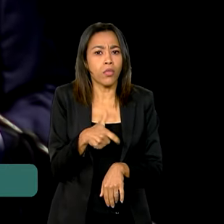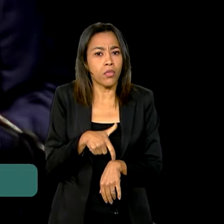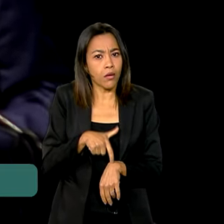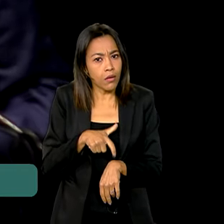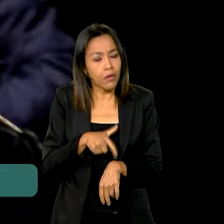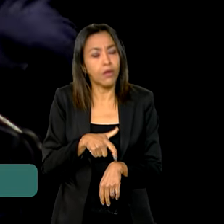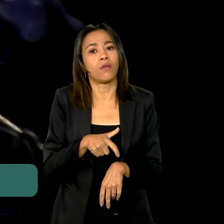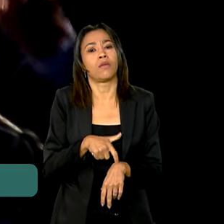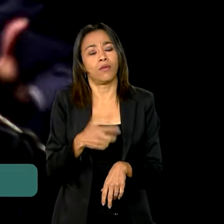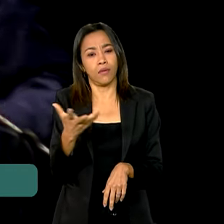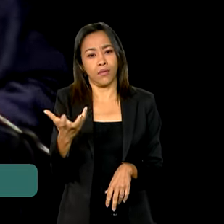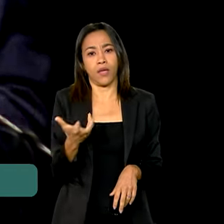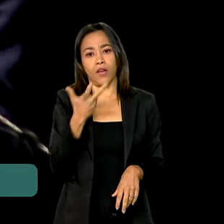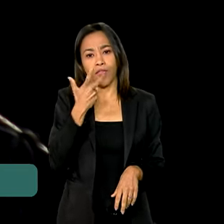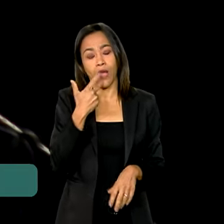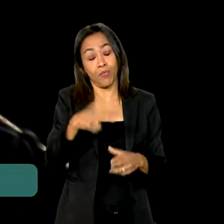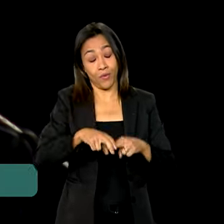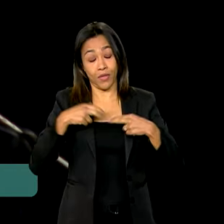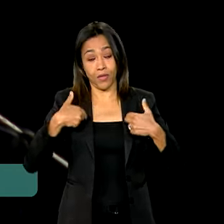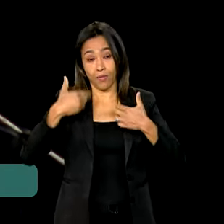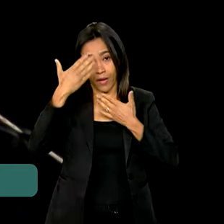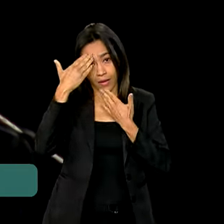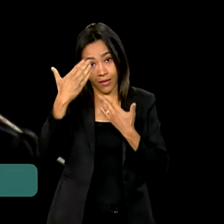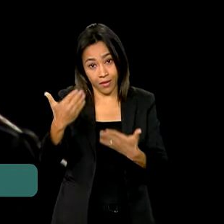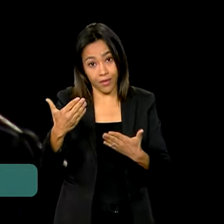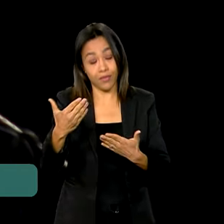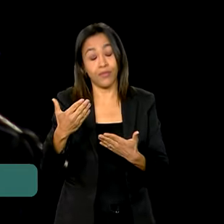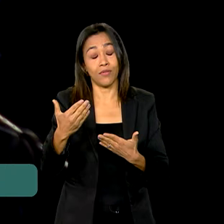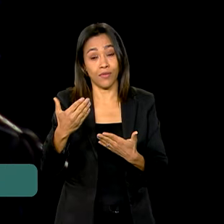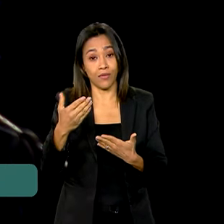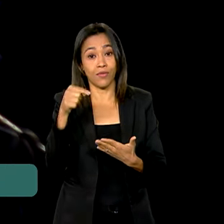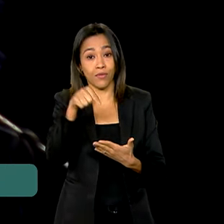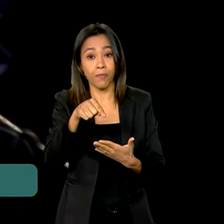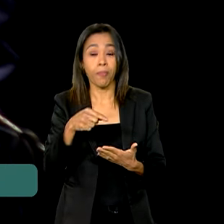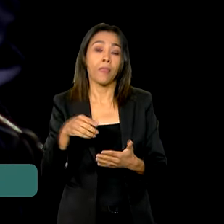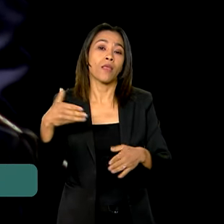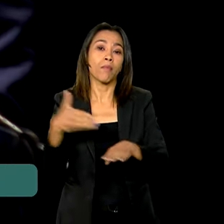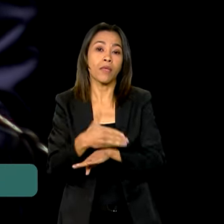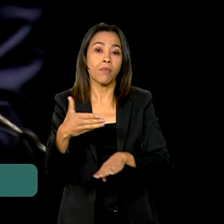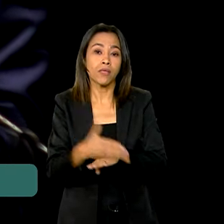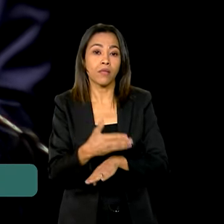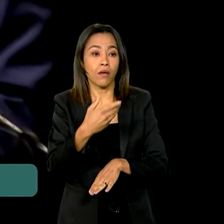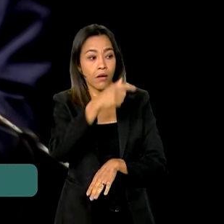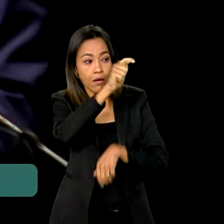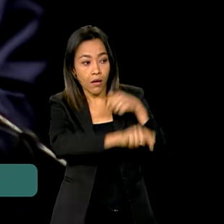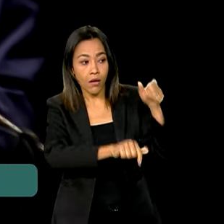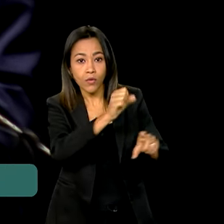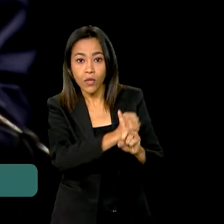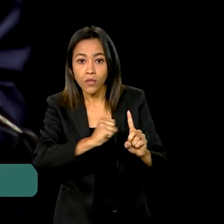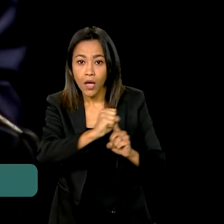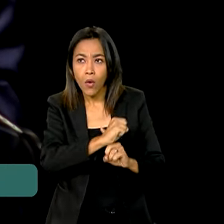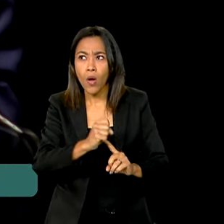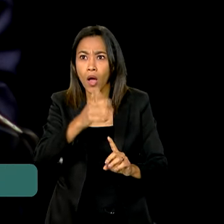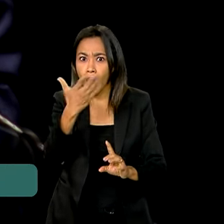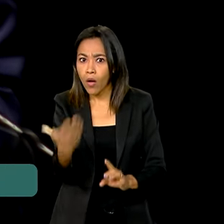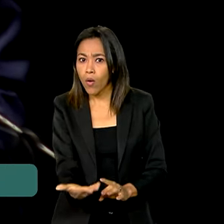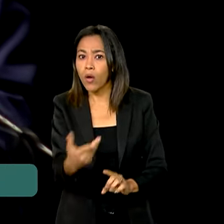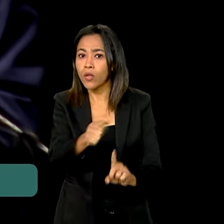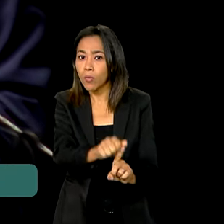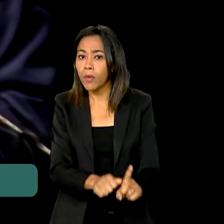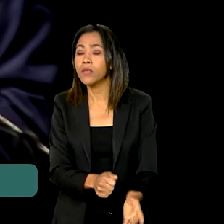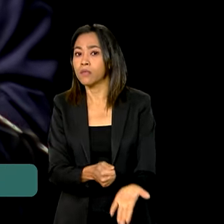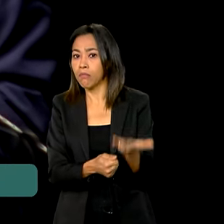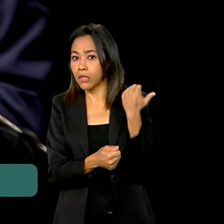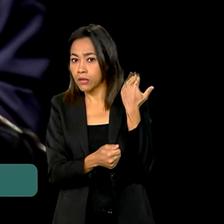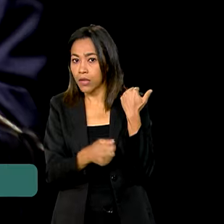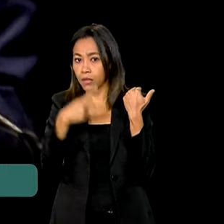quero aqui dizer, por isso que agradeço esse olhar da participação social. Agora, no mês passado, aqui no Rio de